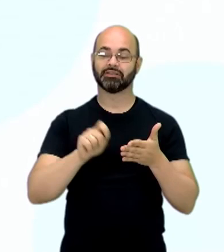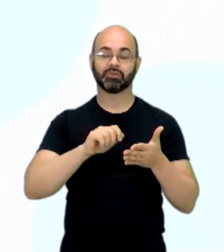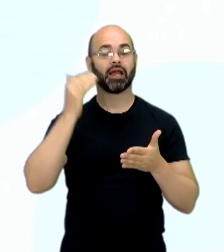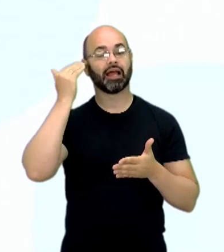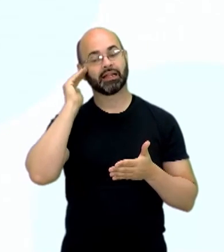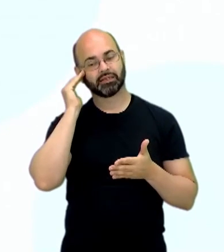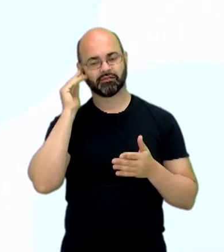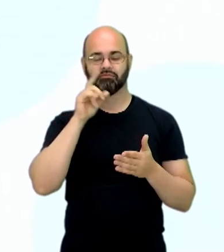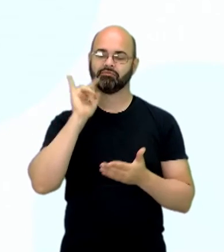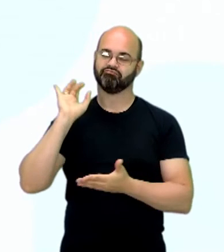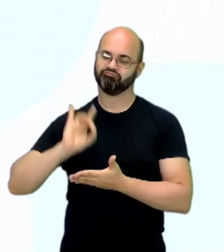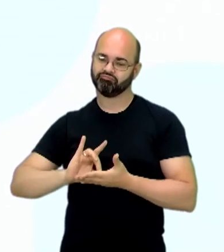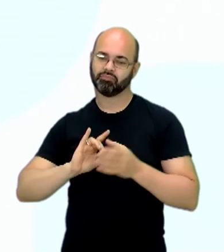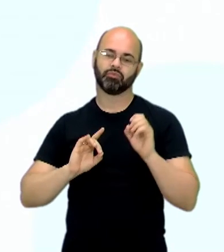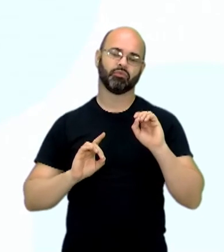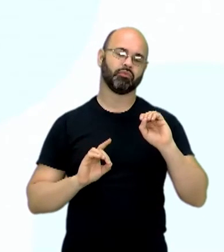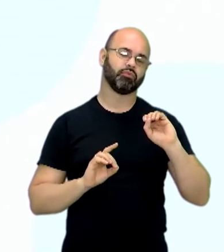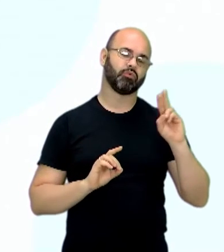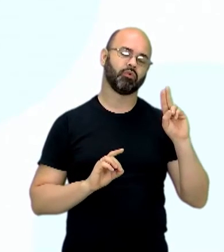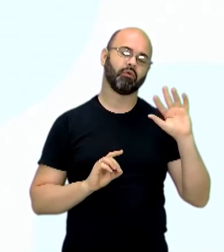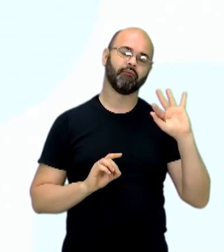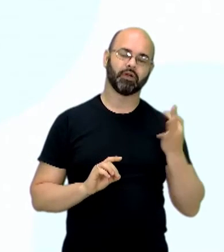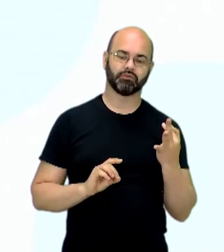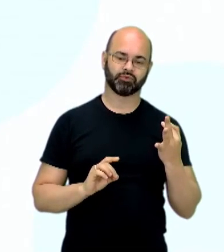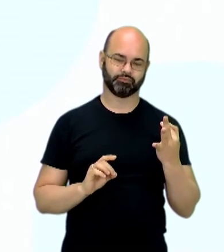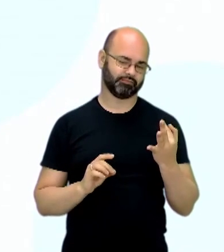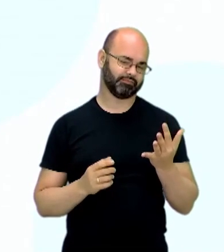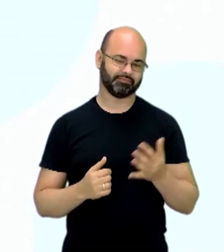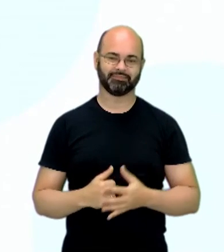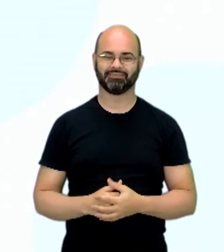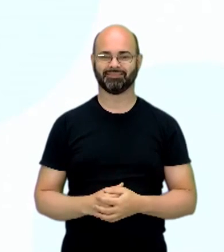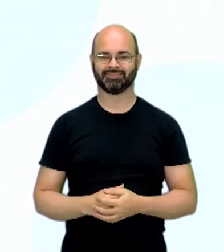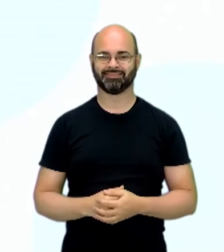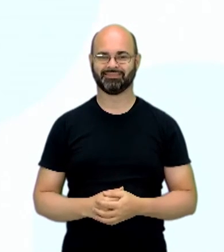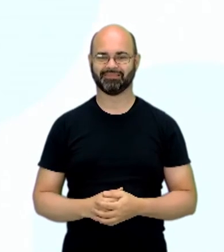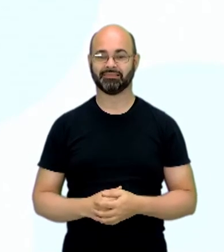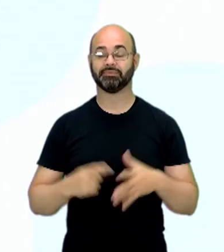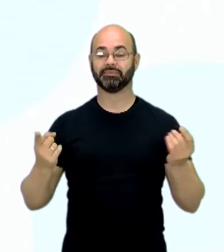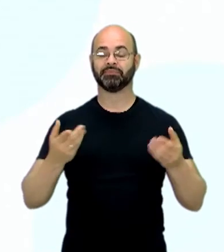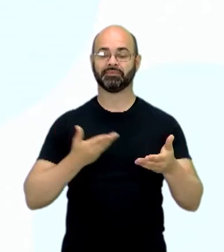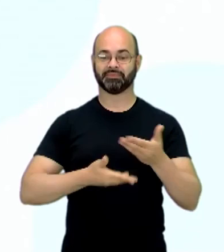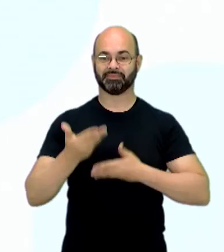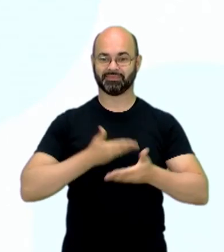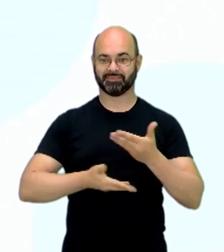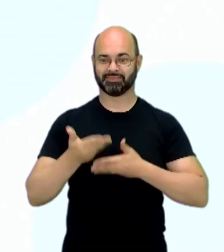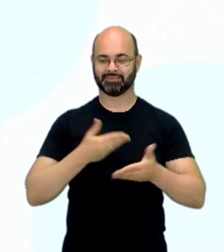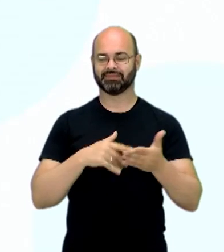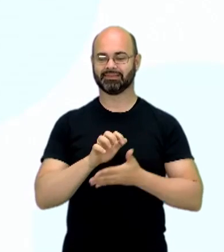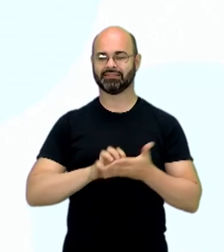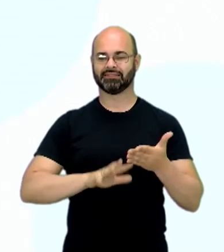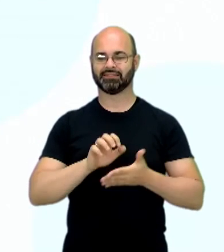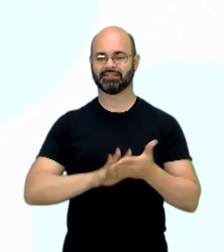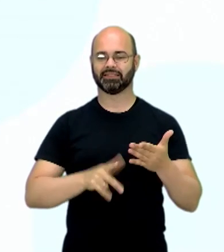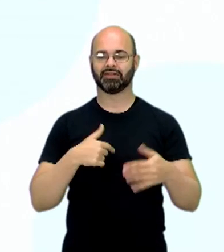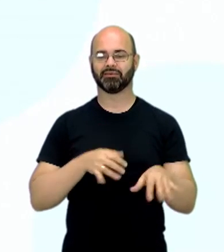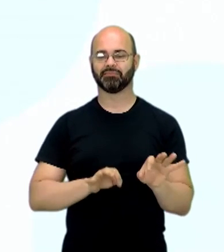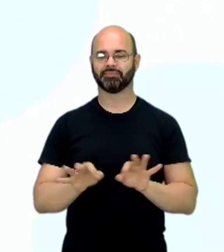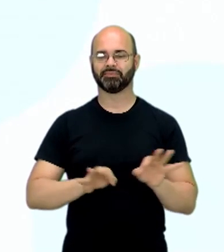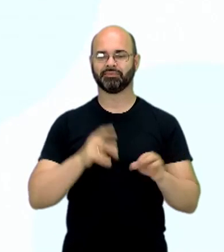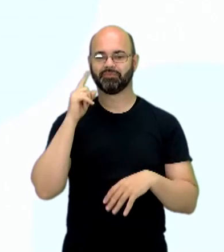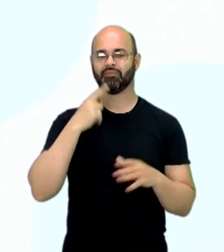questõezinhas lá de true or false, verdadeiro ou falso. Para o nosso momento de interação, eu preparei algumas atividades,